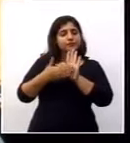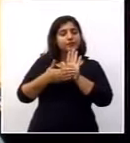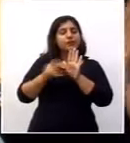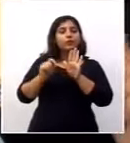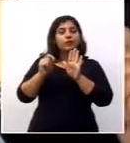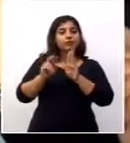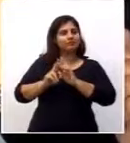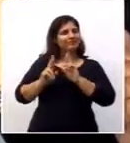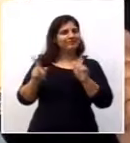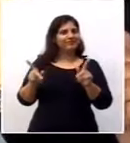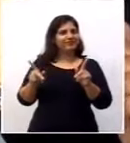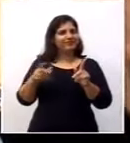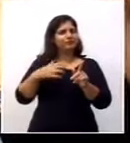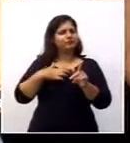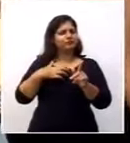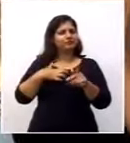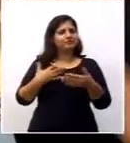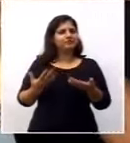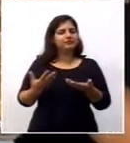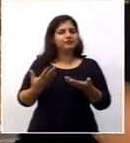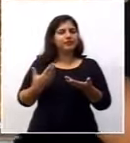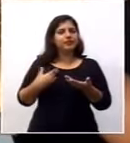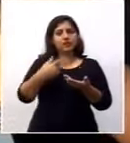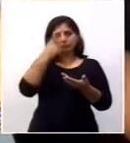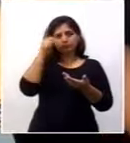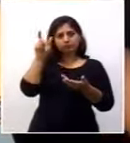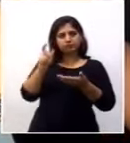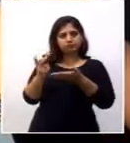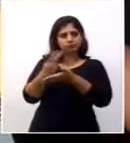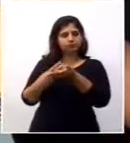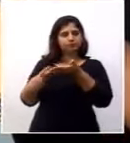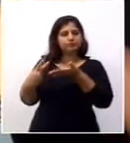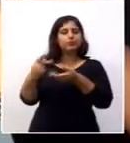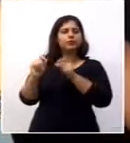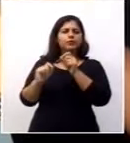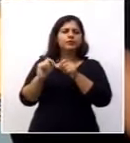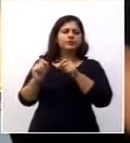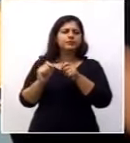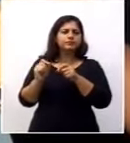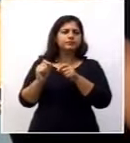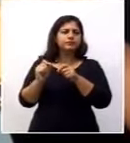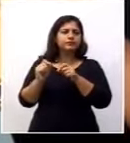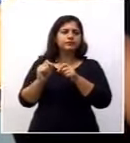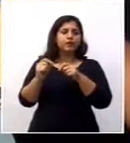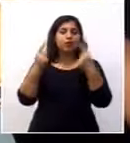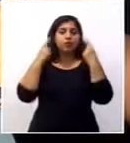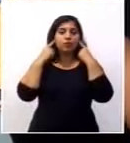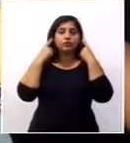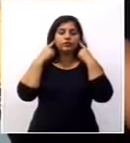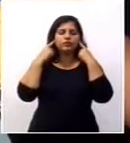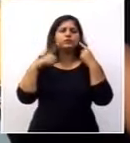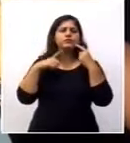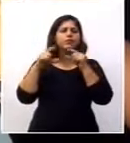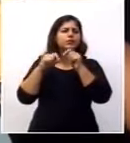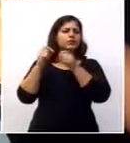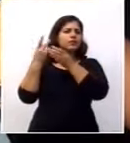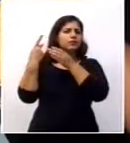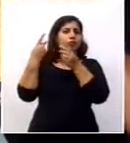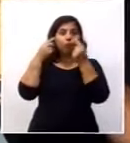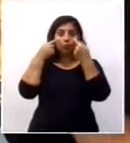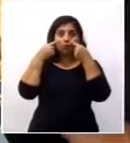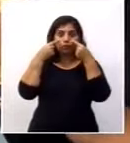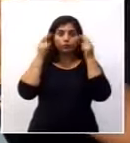ela é bem diferente. Aqui o nosso personagem, ele traz o que nos ouvidos? Os